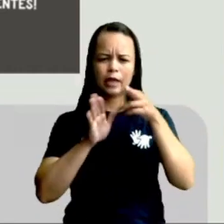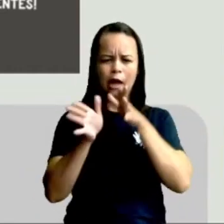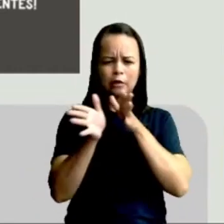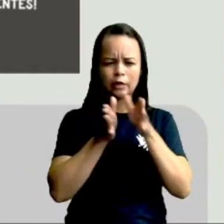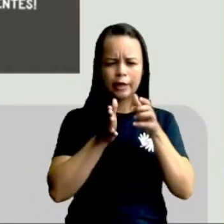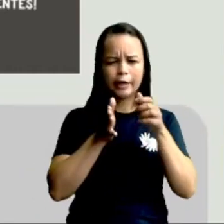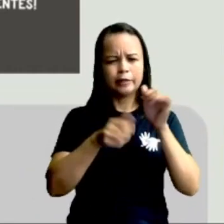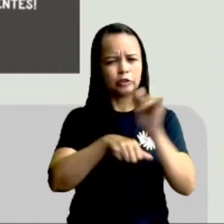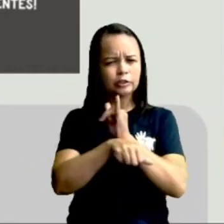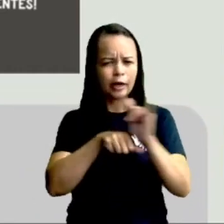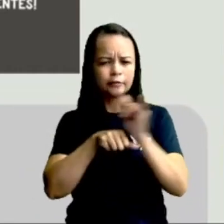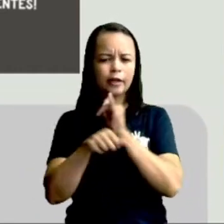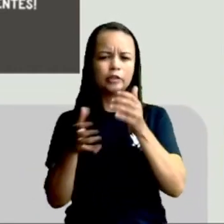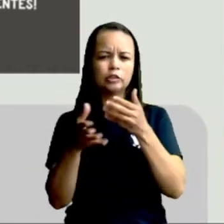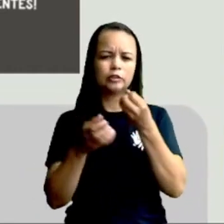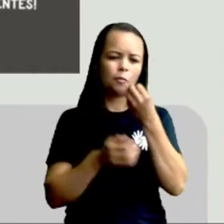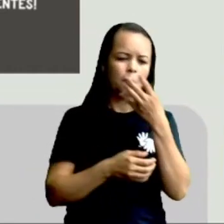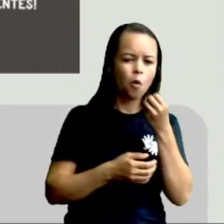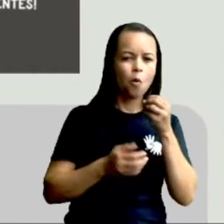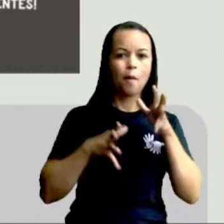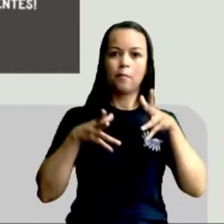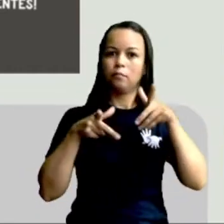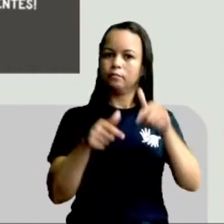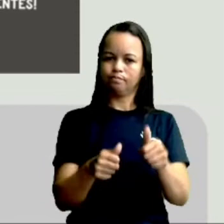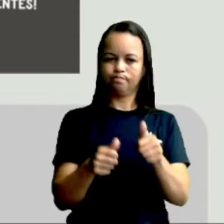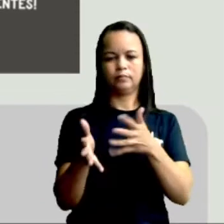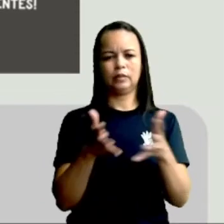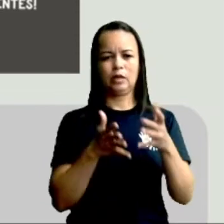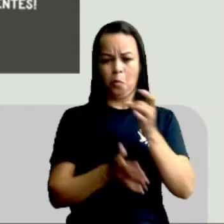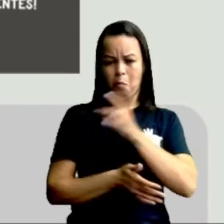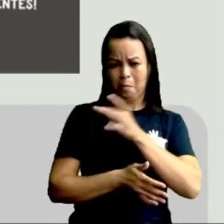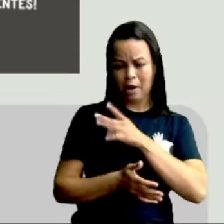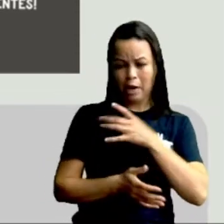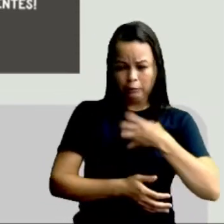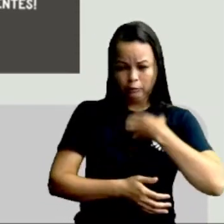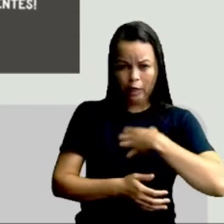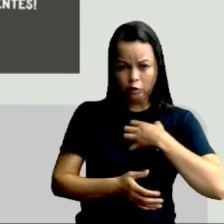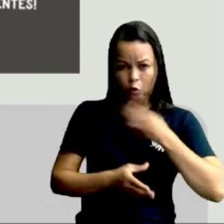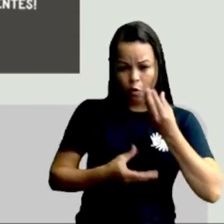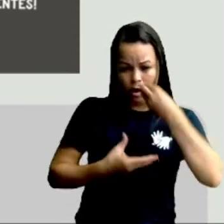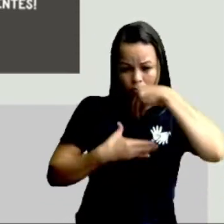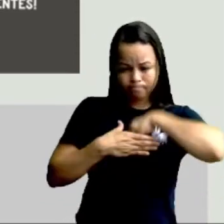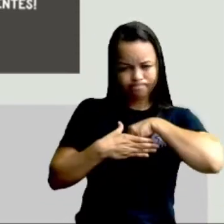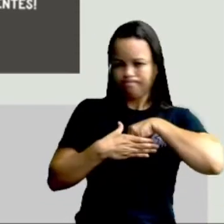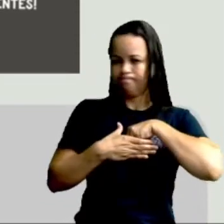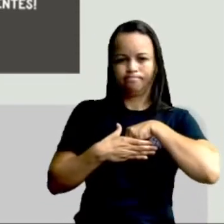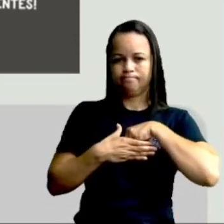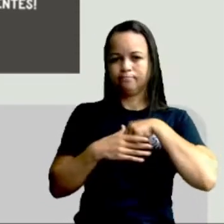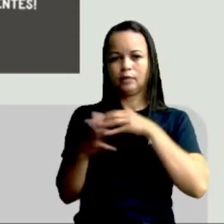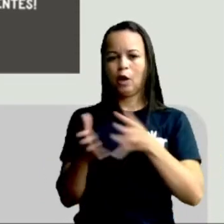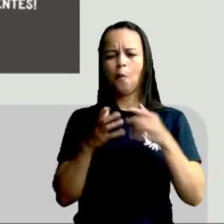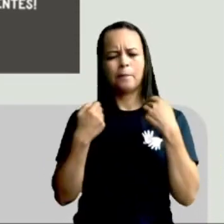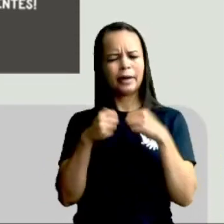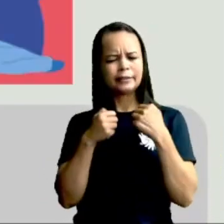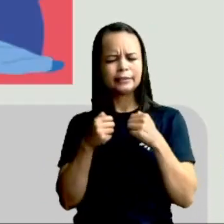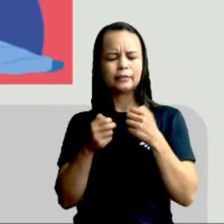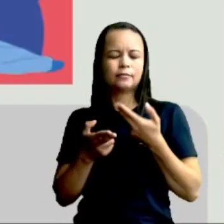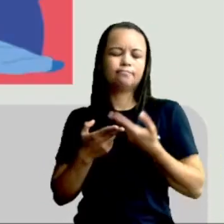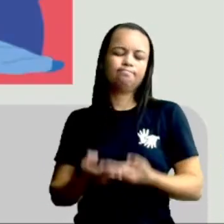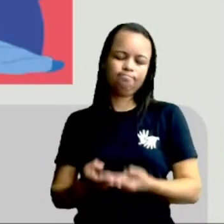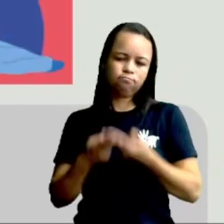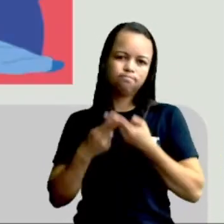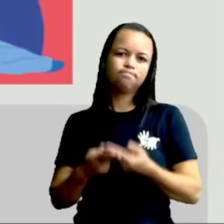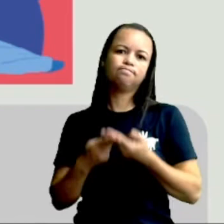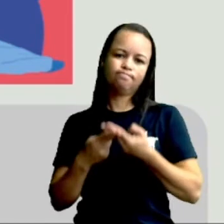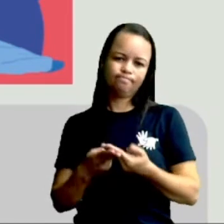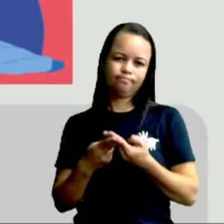sejam boas para todos. Não podemos permitir que o medo e a zanga nos dominem. Temos que ser muito